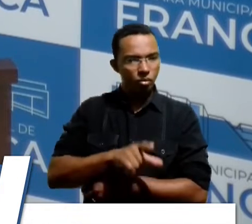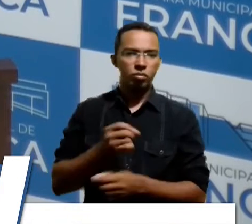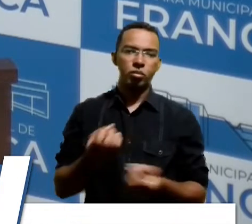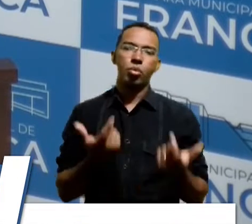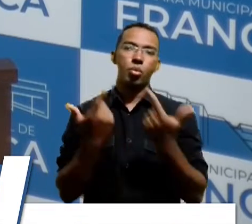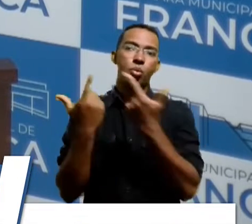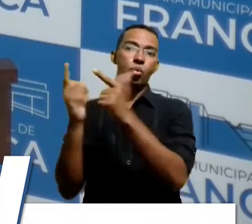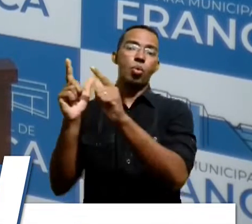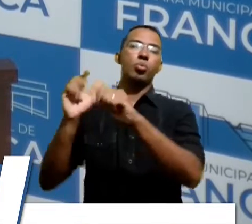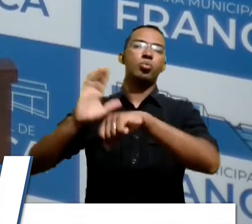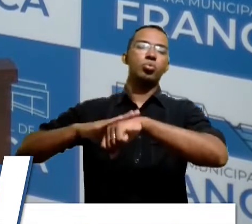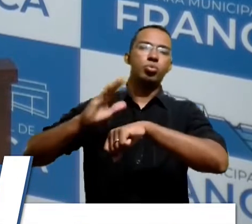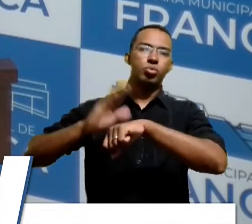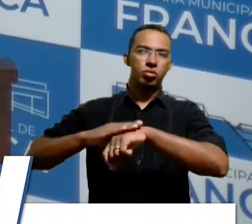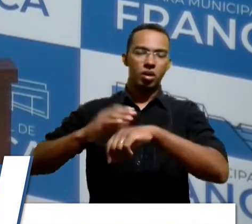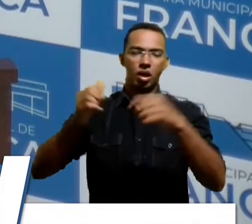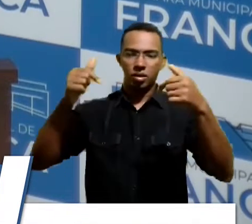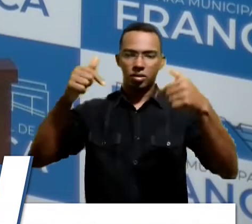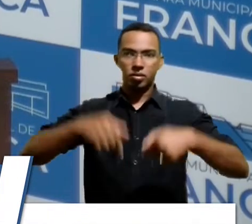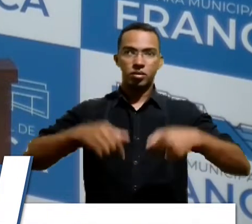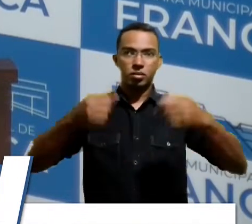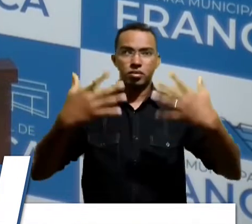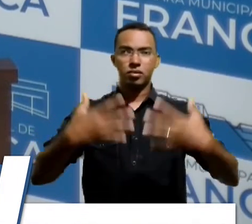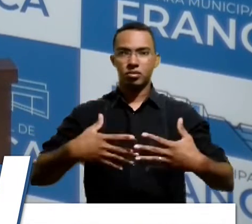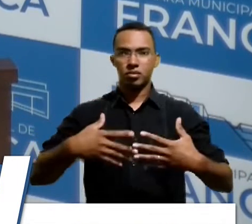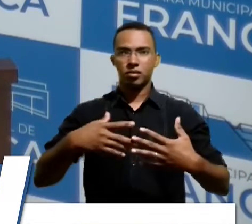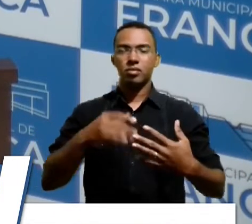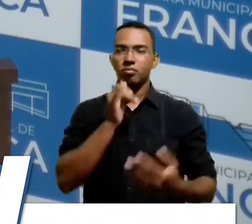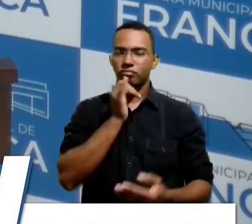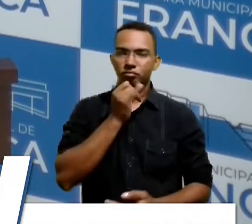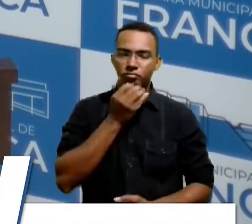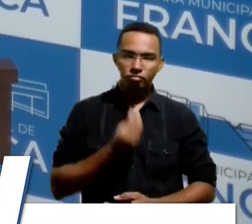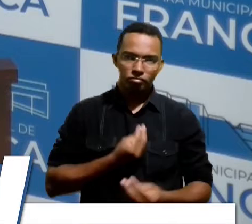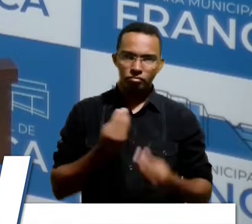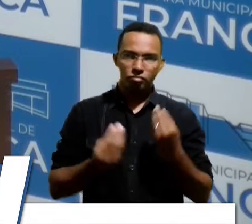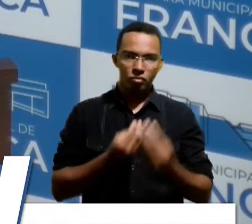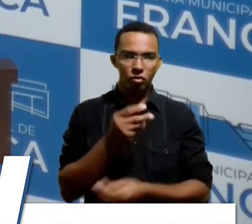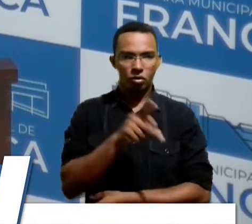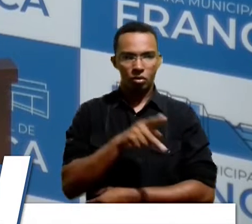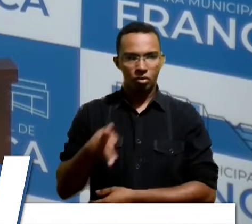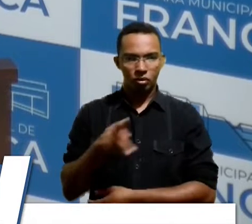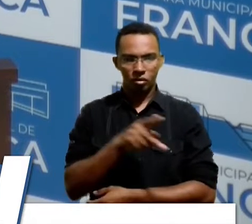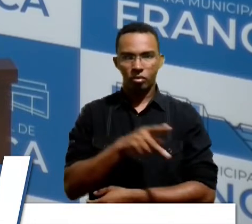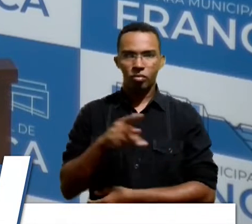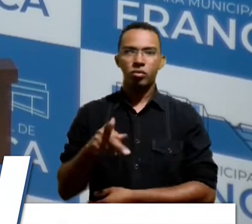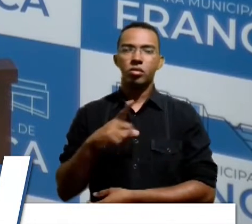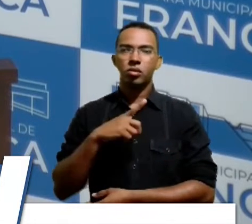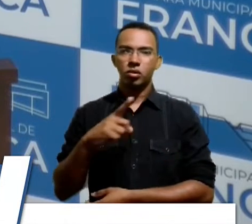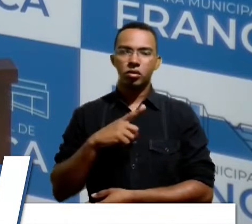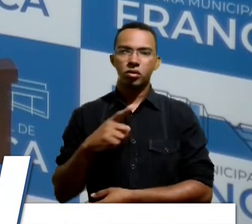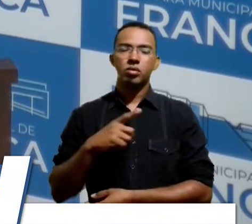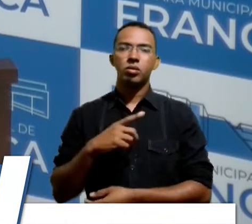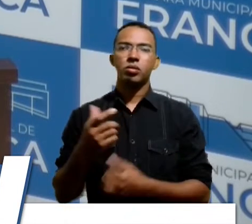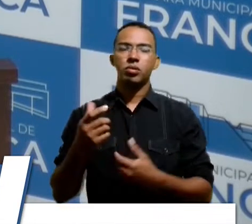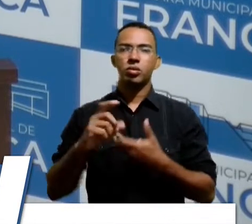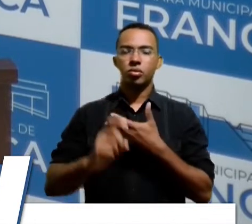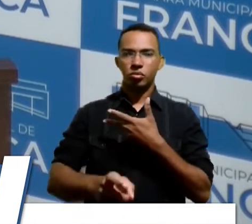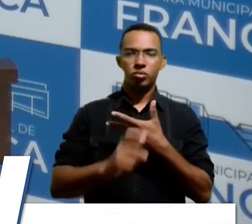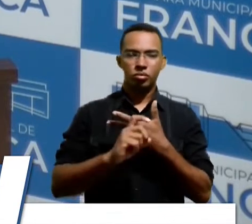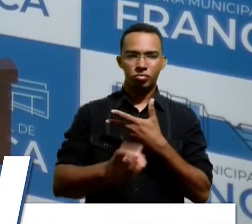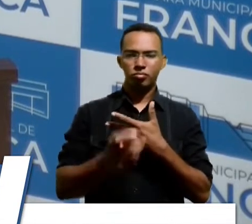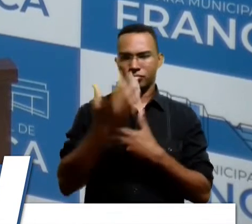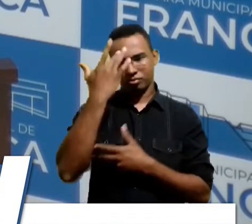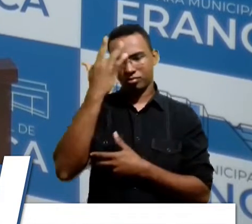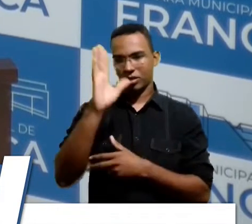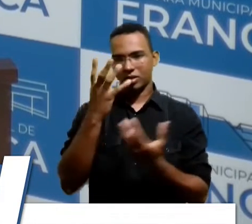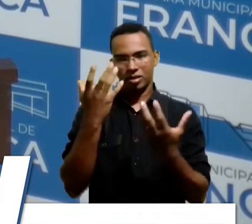hora. Só deixo aqui o meu pesar como professor, e nós temos um executivo, uma questão que não nos atendeu e não